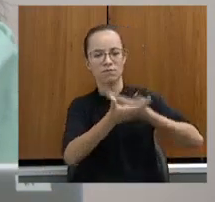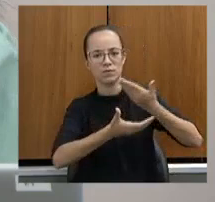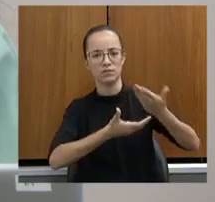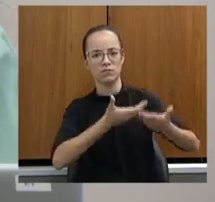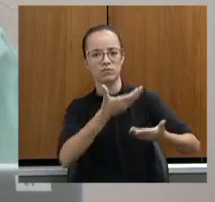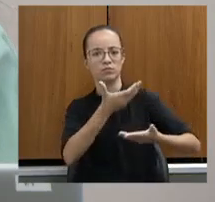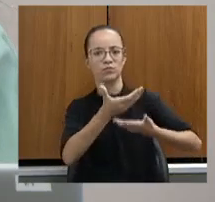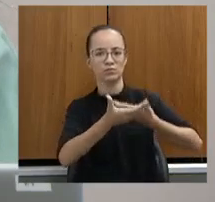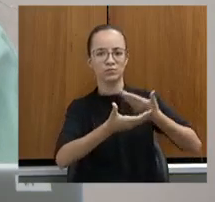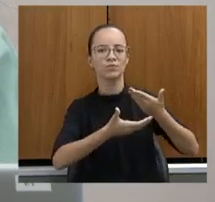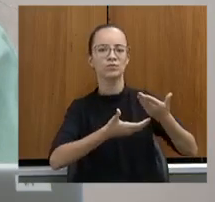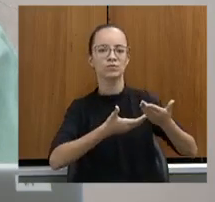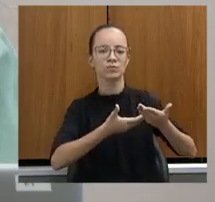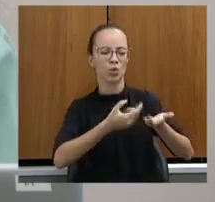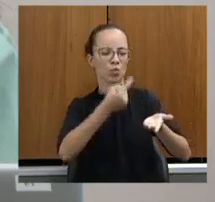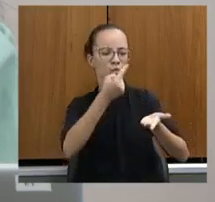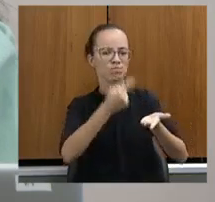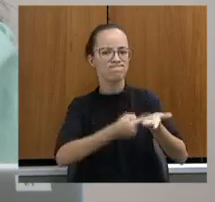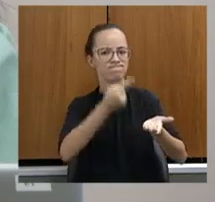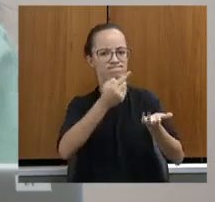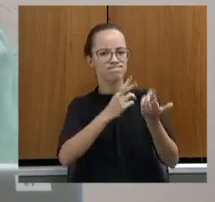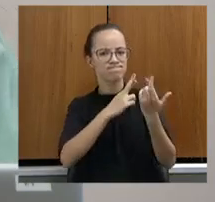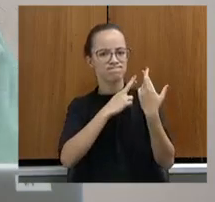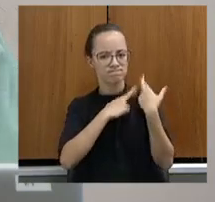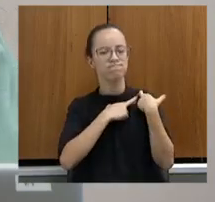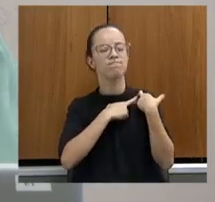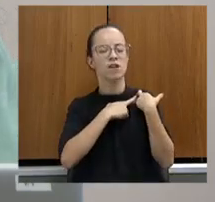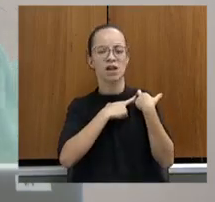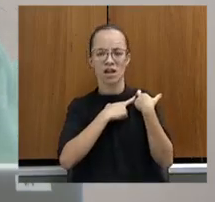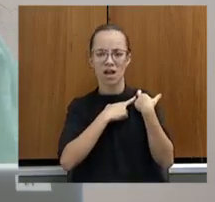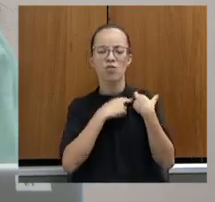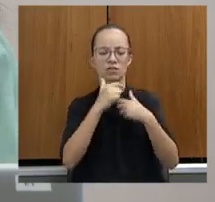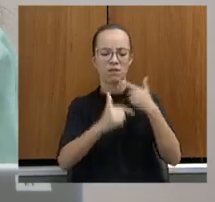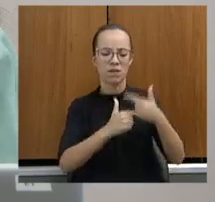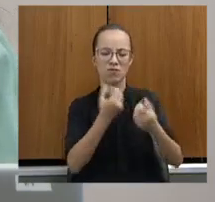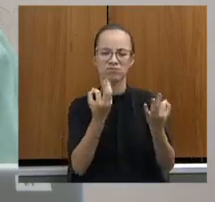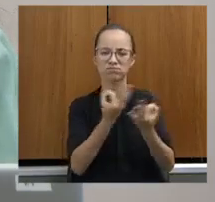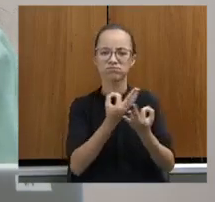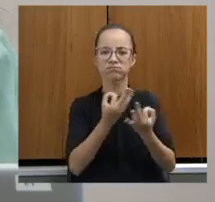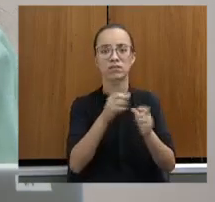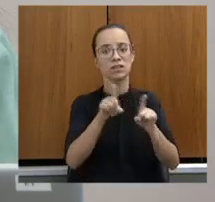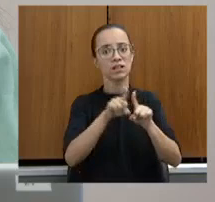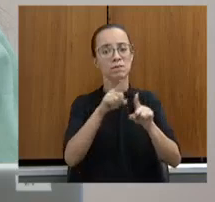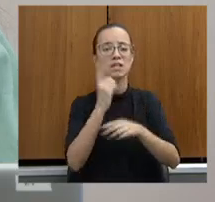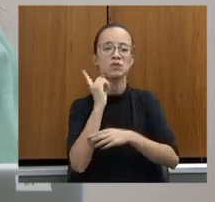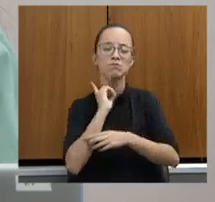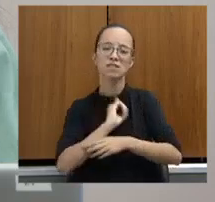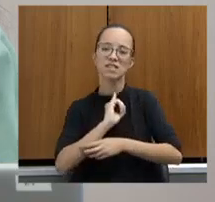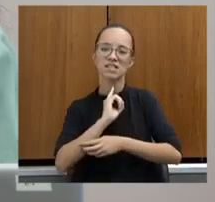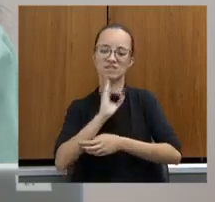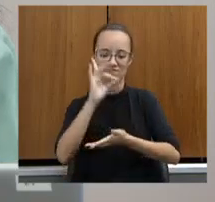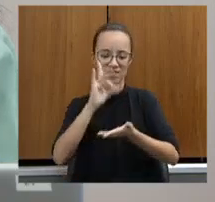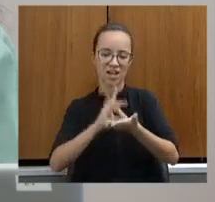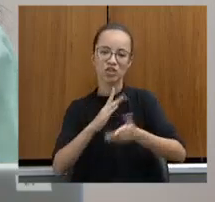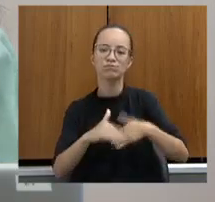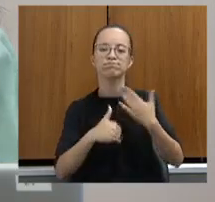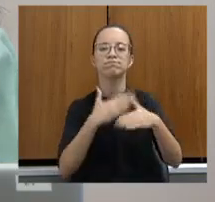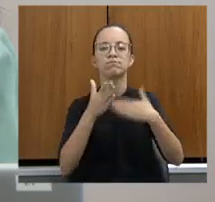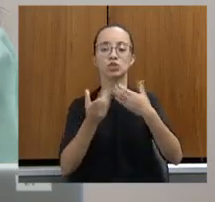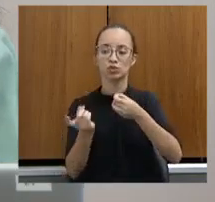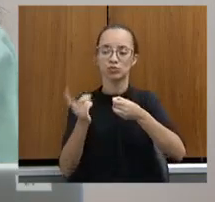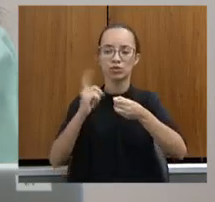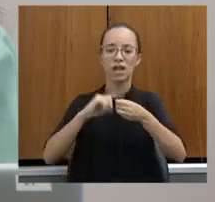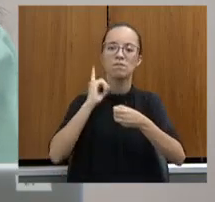com comprometimento a eficiência e a vontade de fazer Minas acontecer de voltar Minas